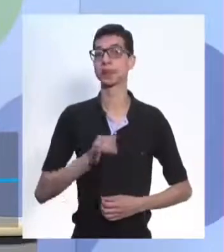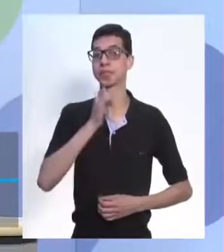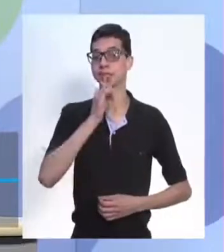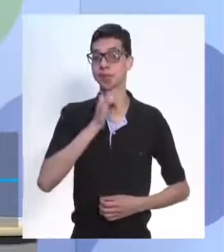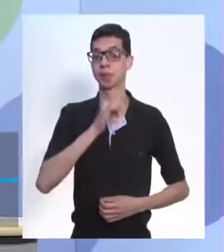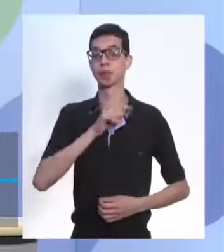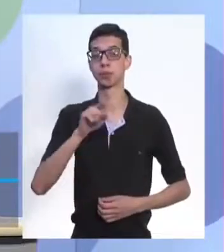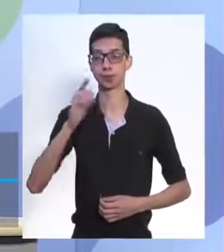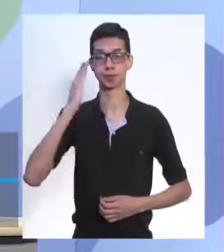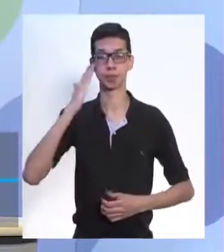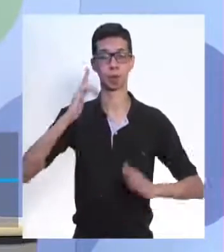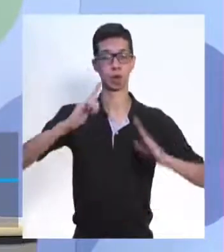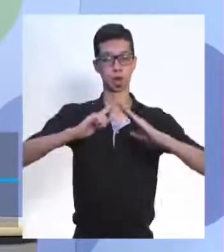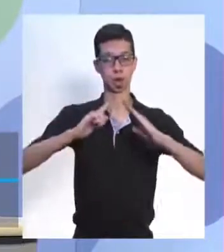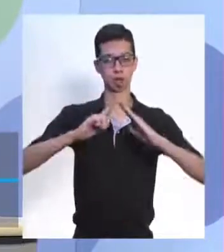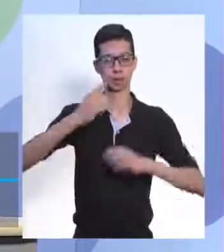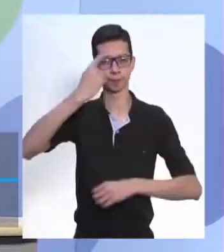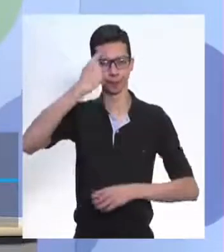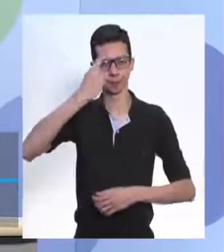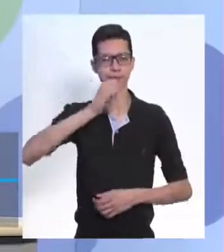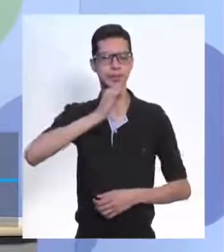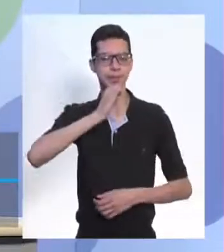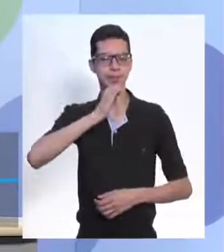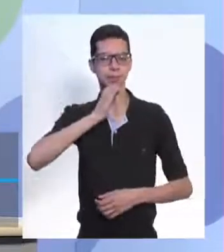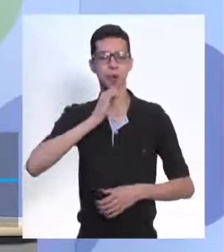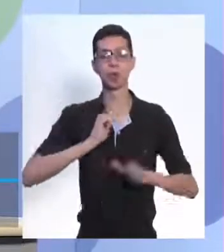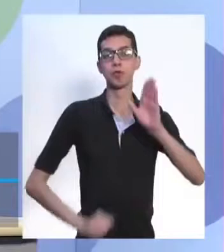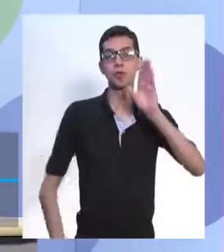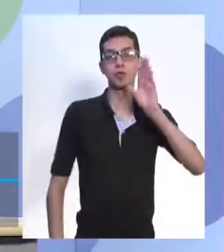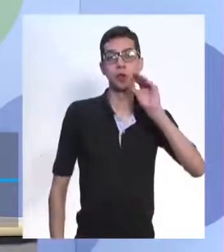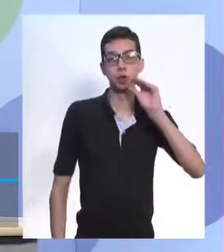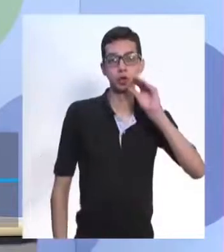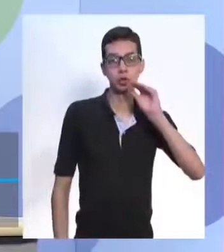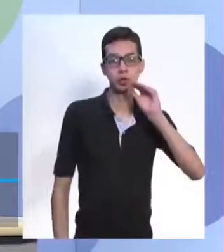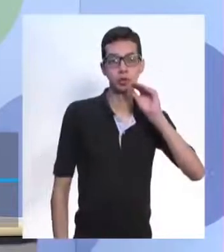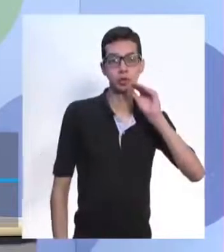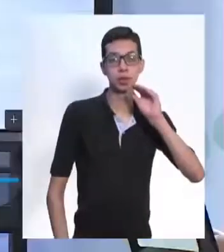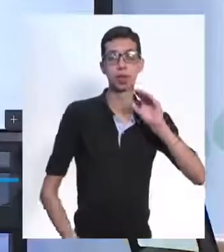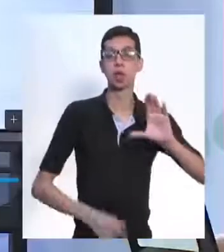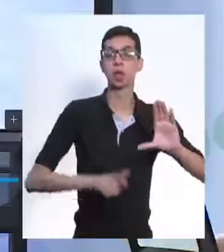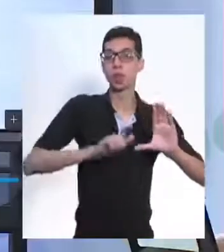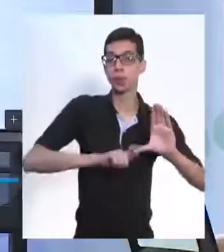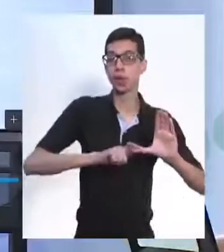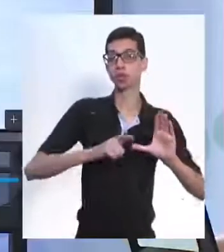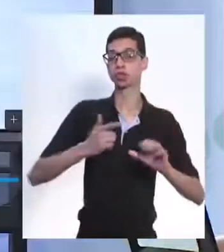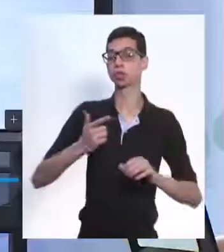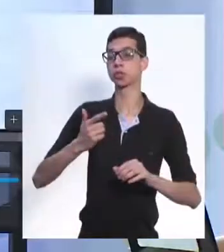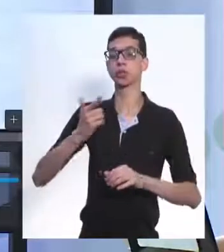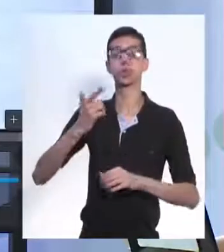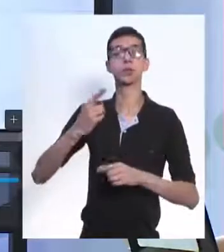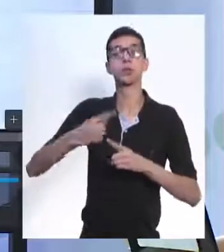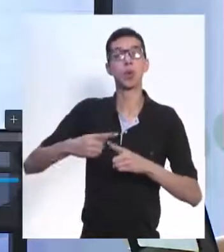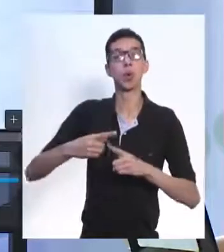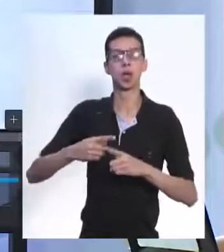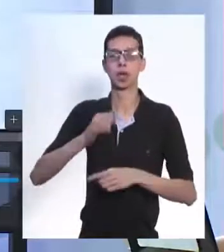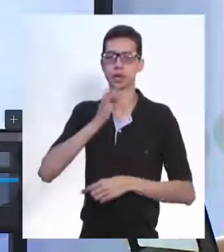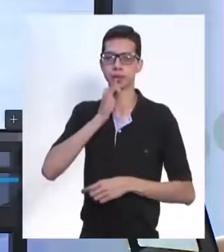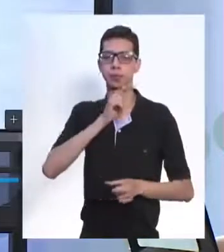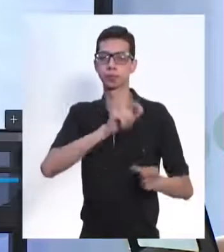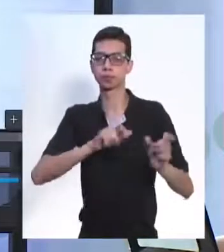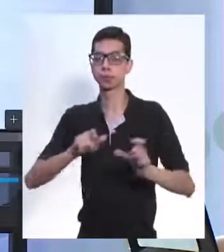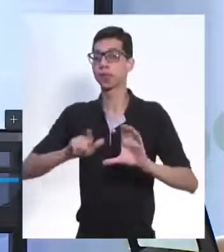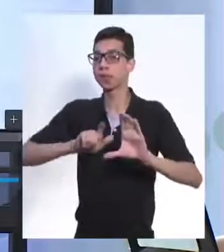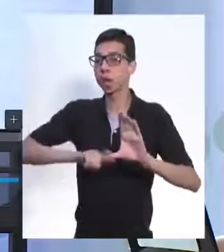ou numa loja, o próximo funcionário precisa saber o que aconteceu antes dele chegar. Isso mesmo. A relação do 3, aí, como a